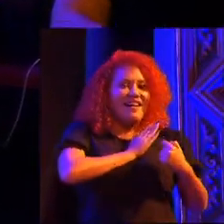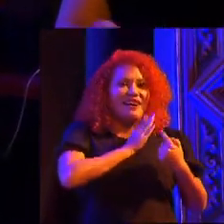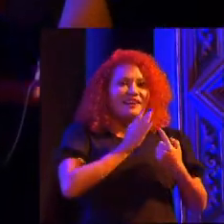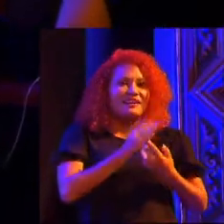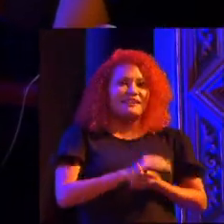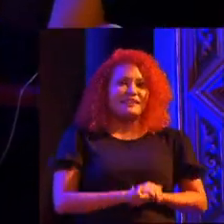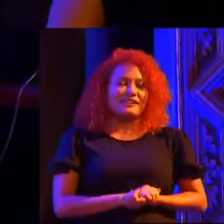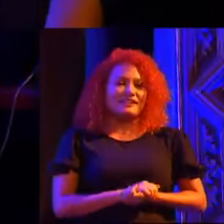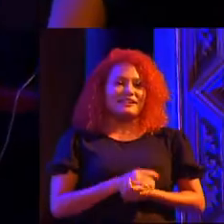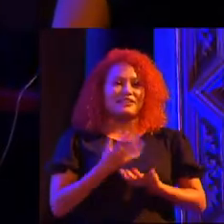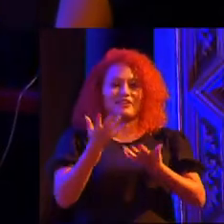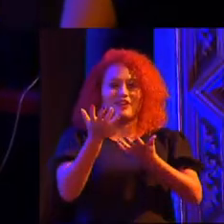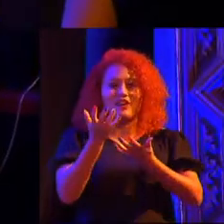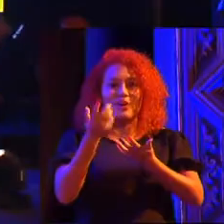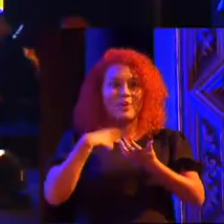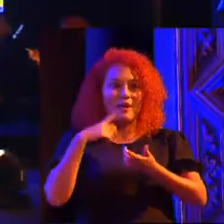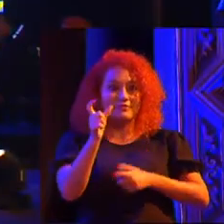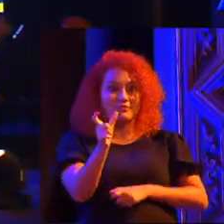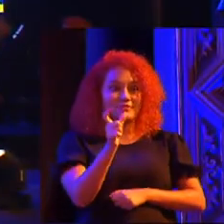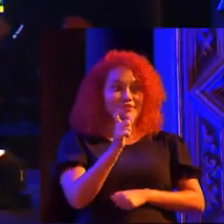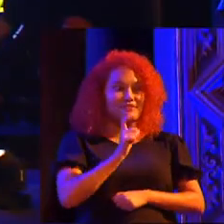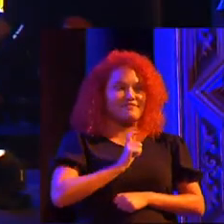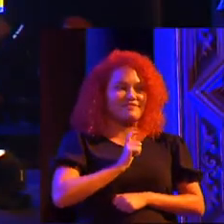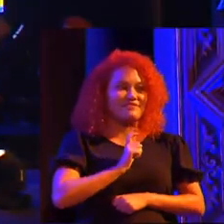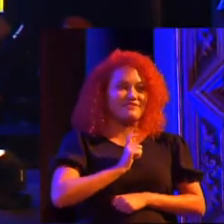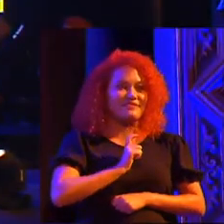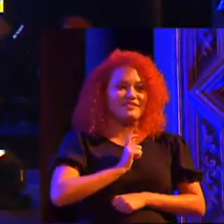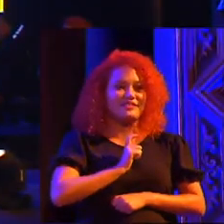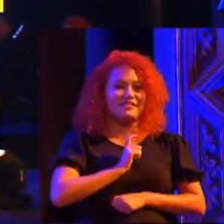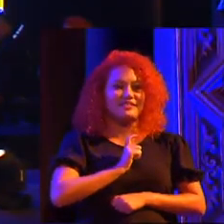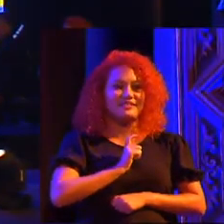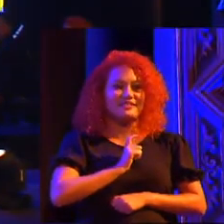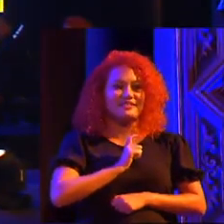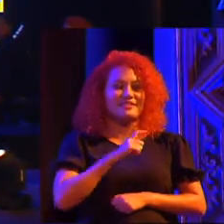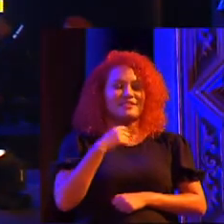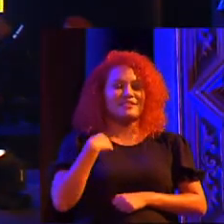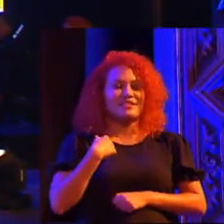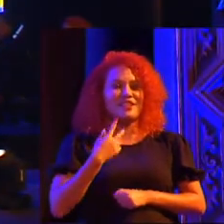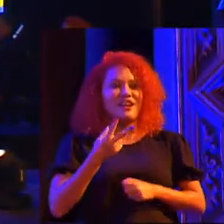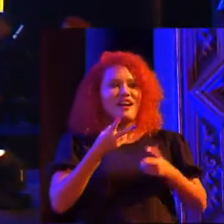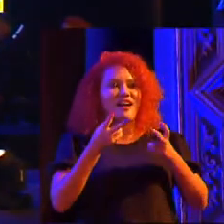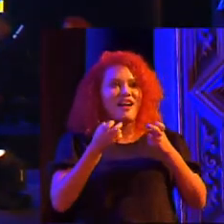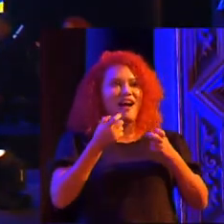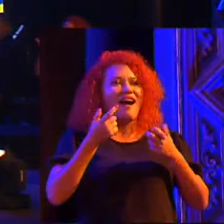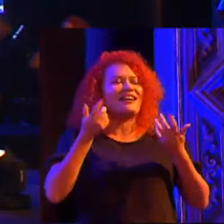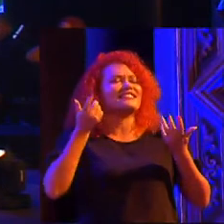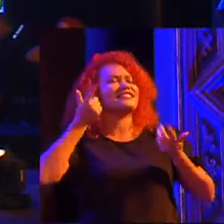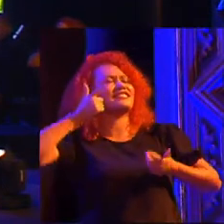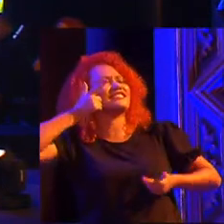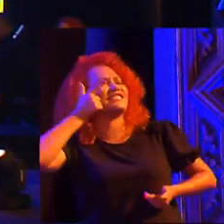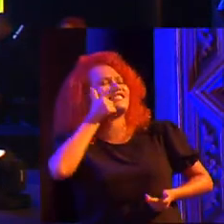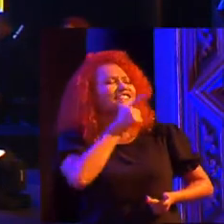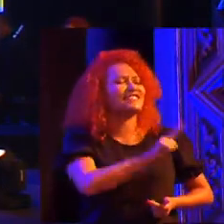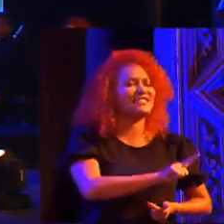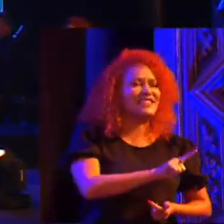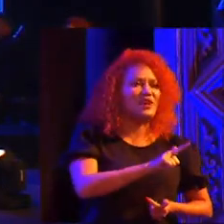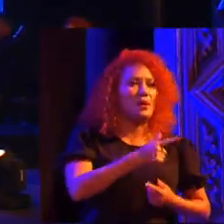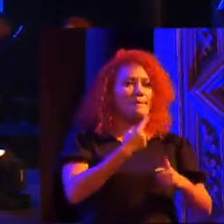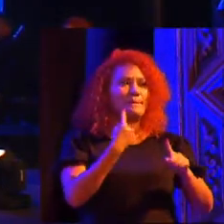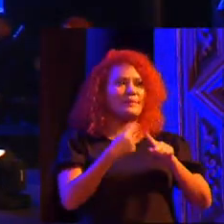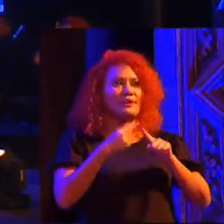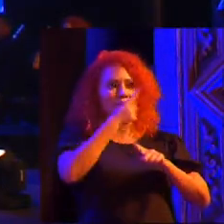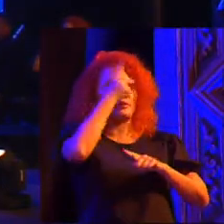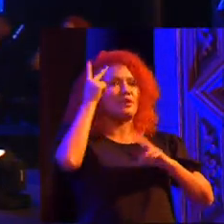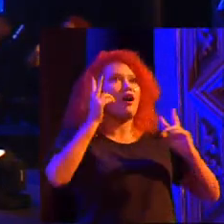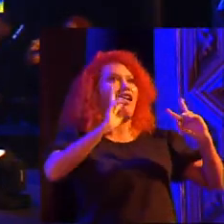nós recebemos o convite, nós ali enxergamos a nossa primeira vitória, né, que é o reconhecimento,